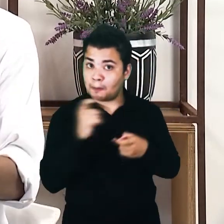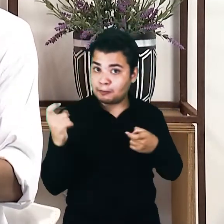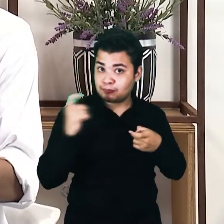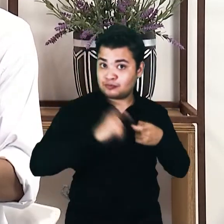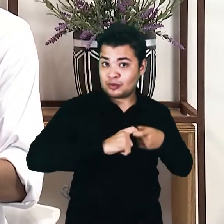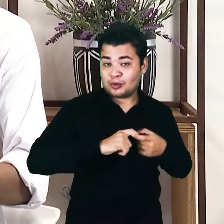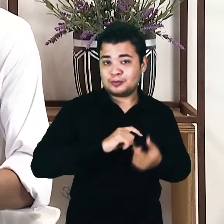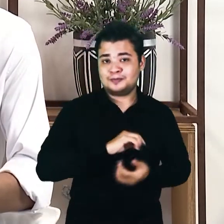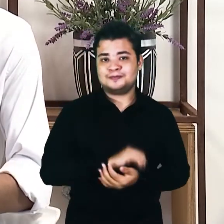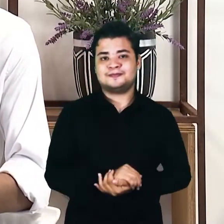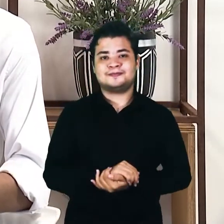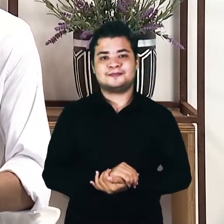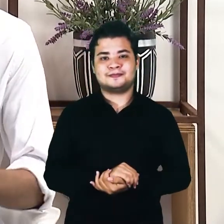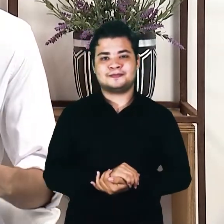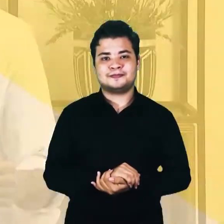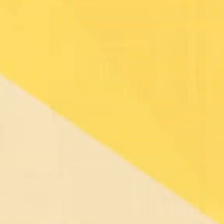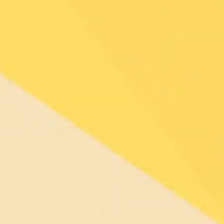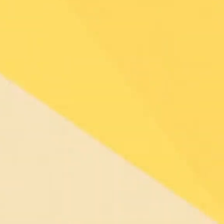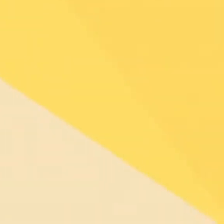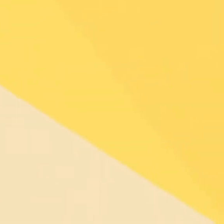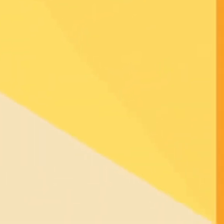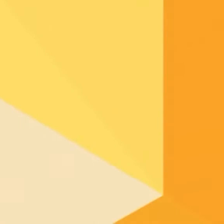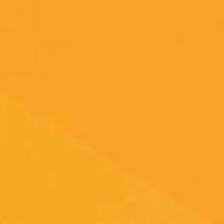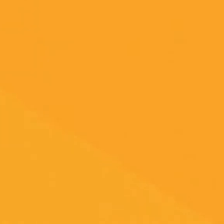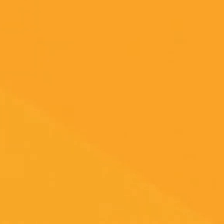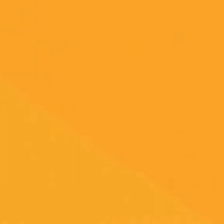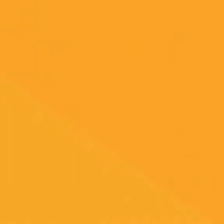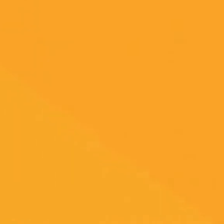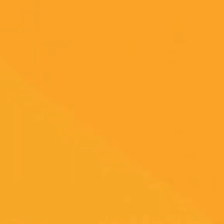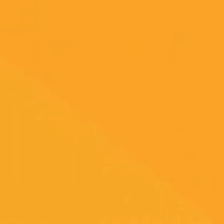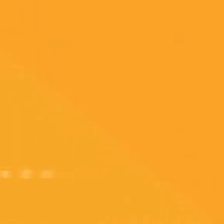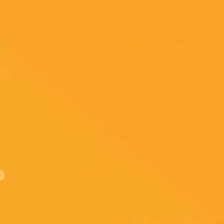que a gente volta já já.